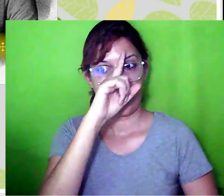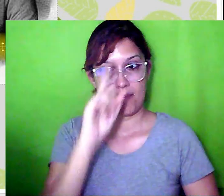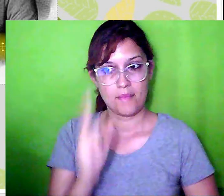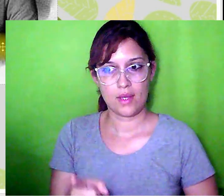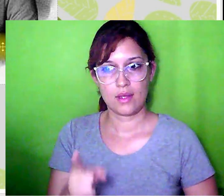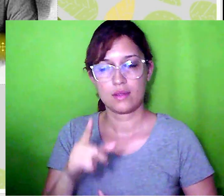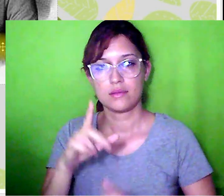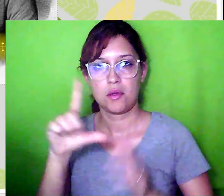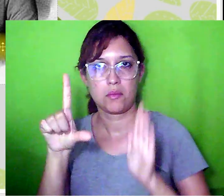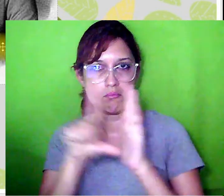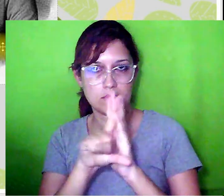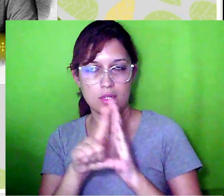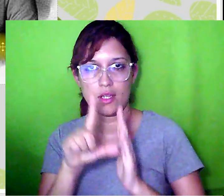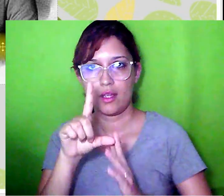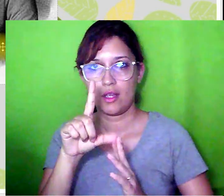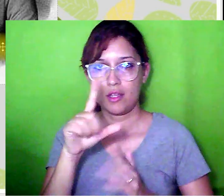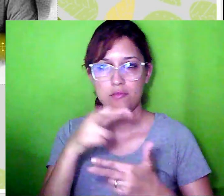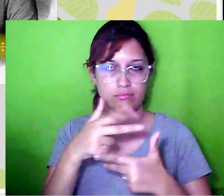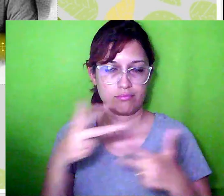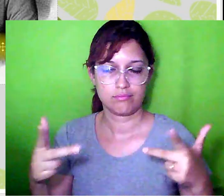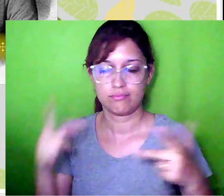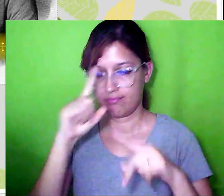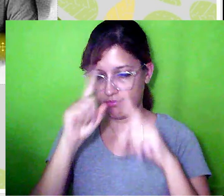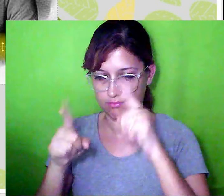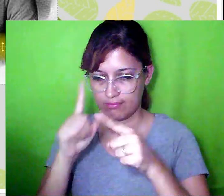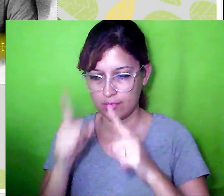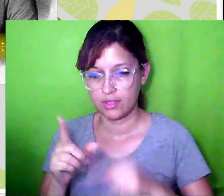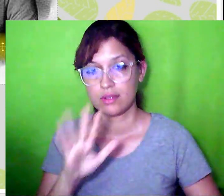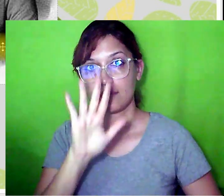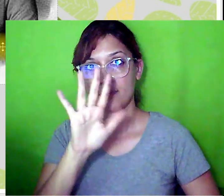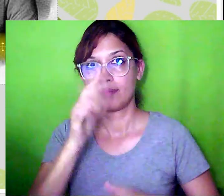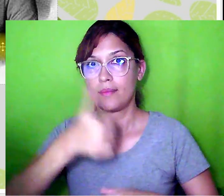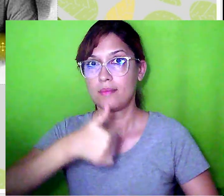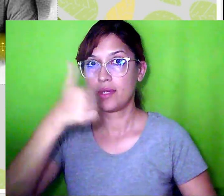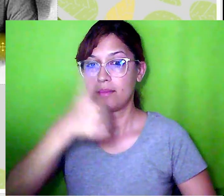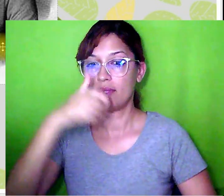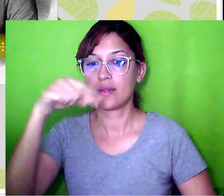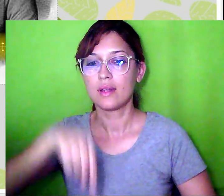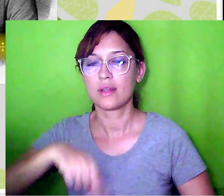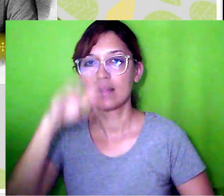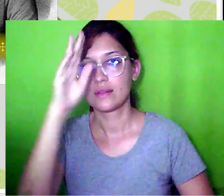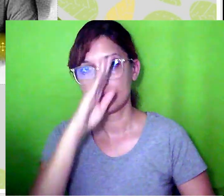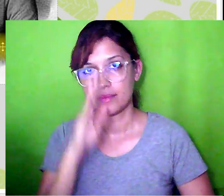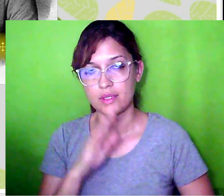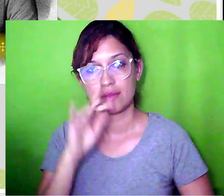Então, ele determinou que as leis